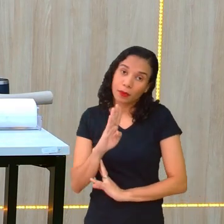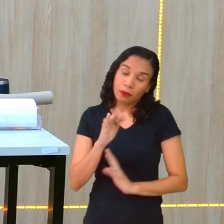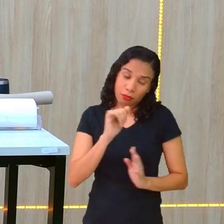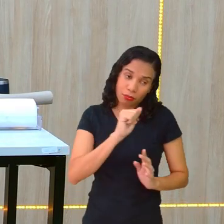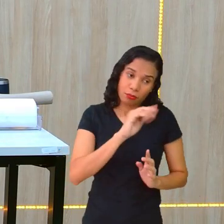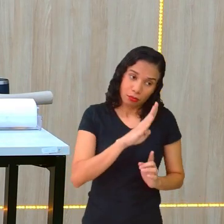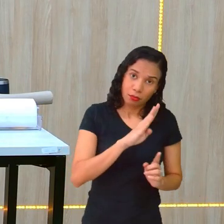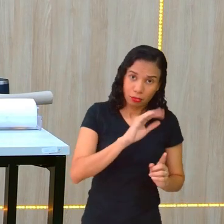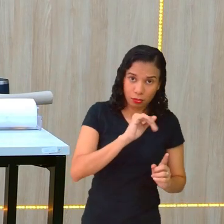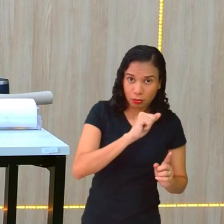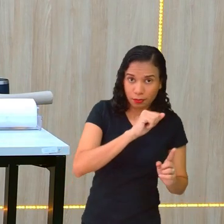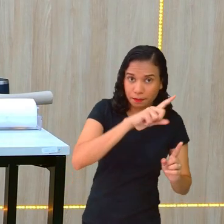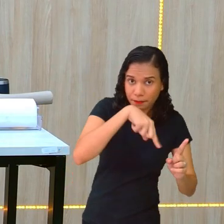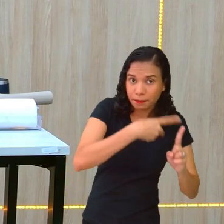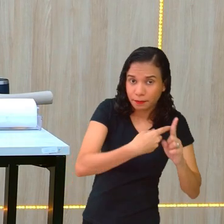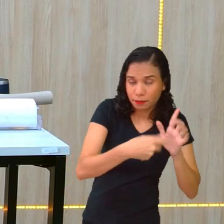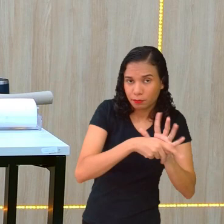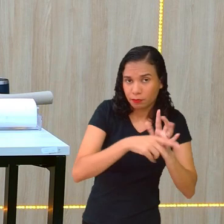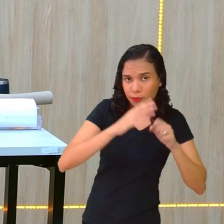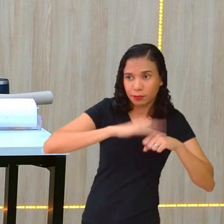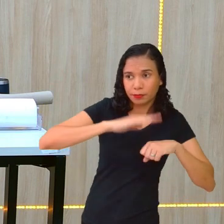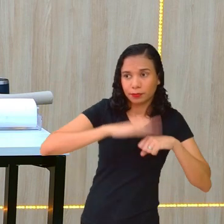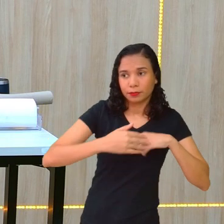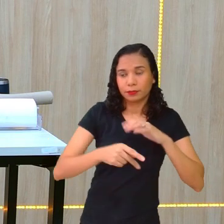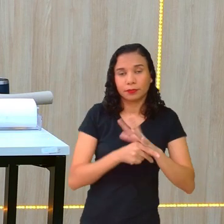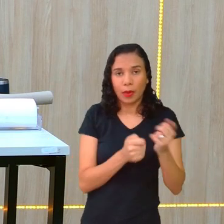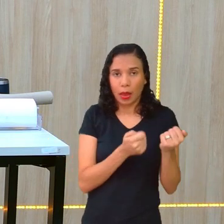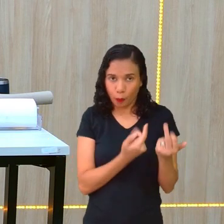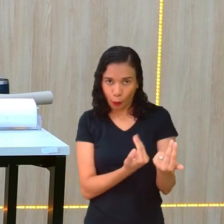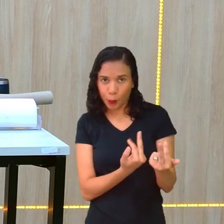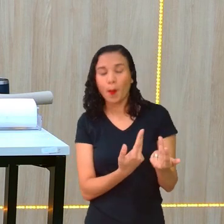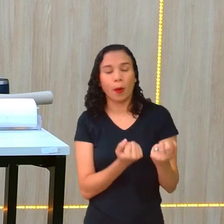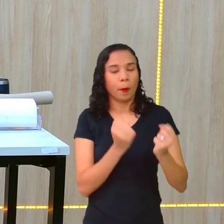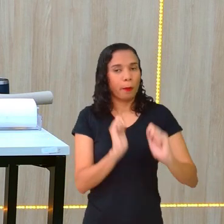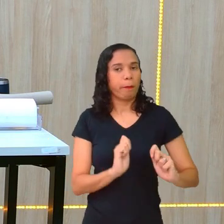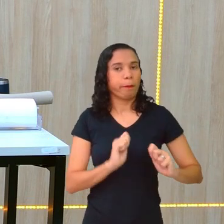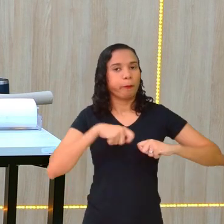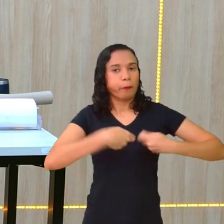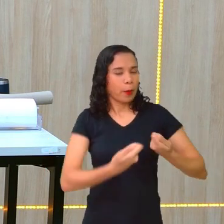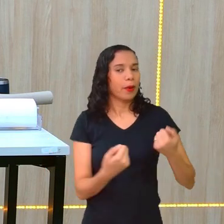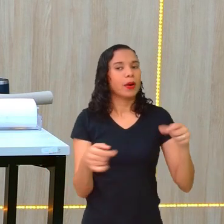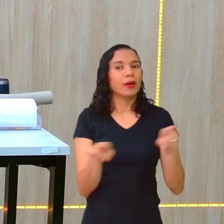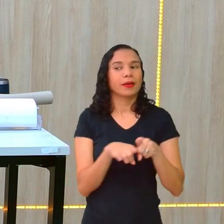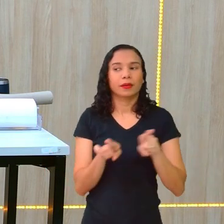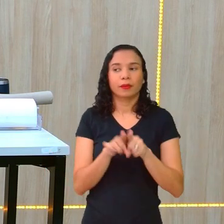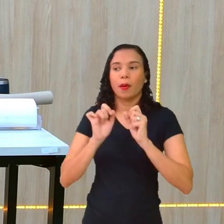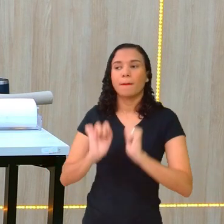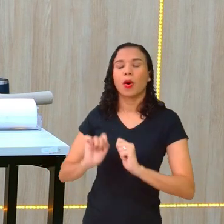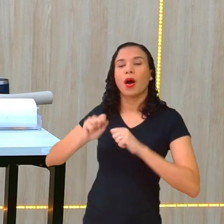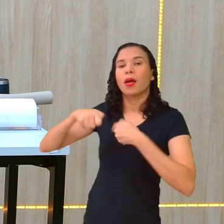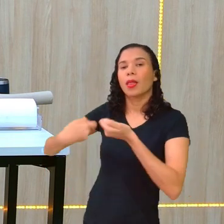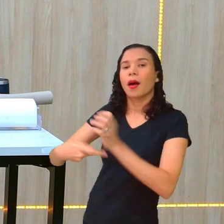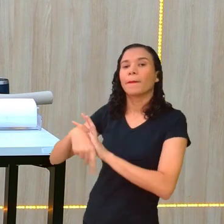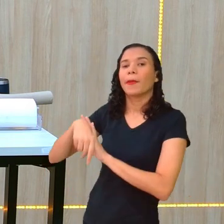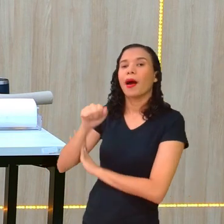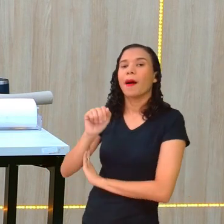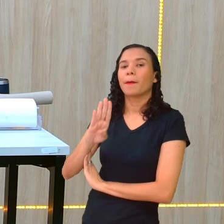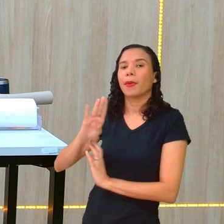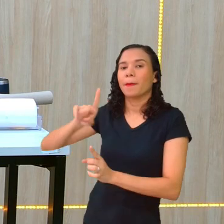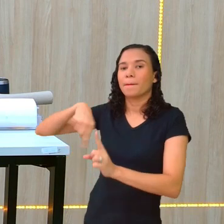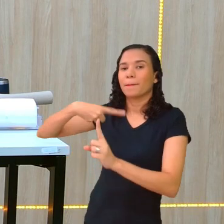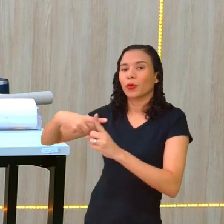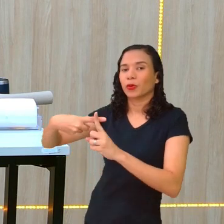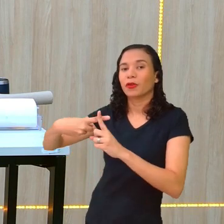positivo mesmo, né, quem é igual a ela, o A positivo, e ela pode doar para AB